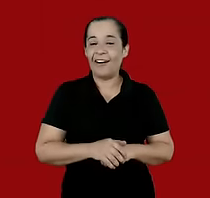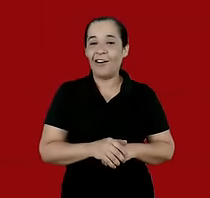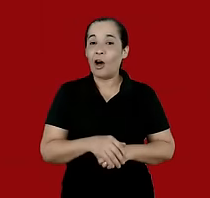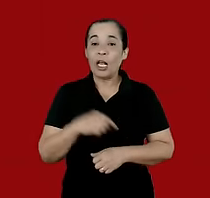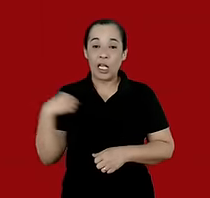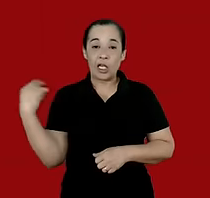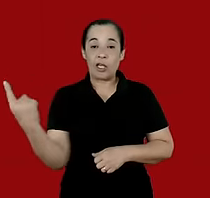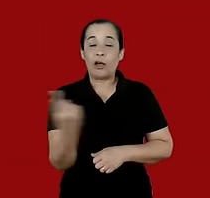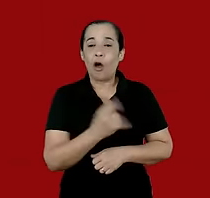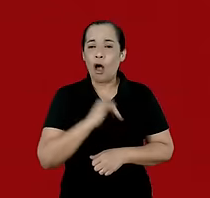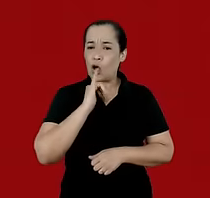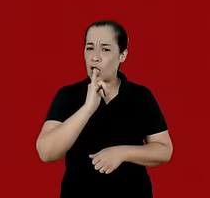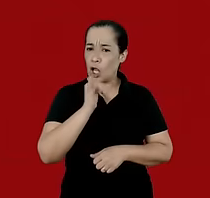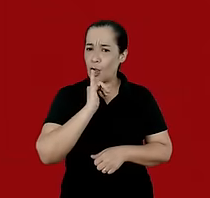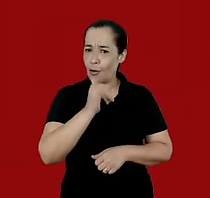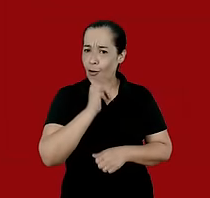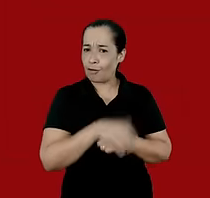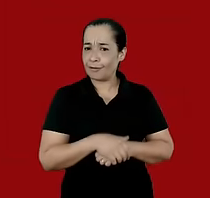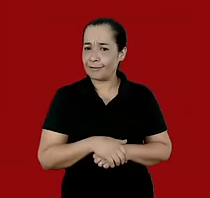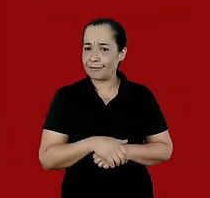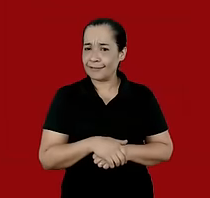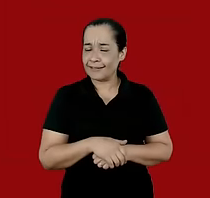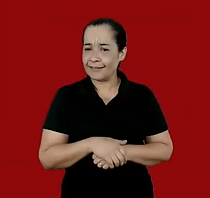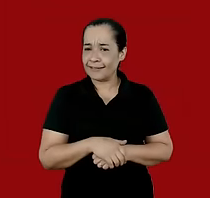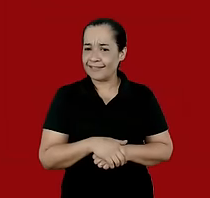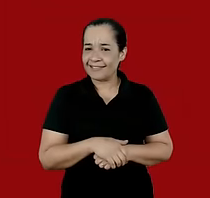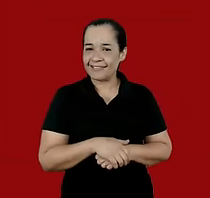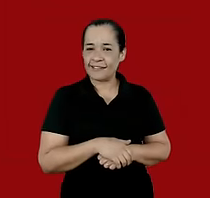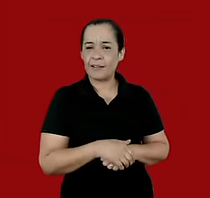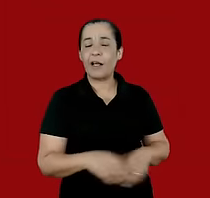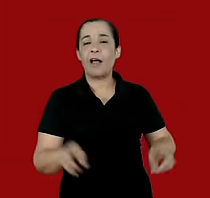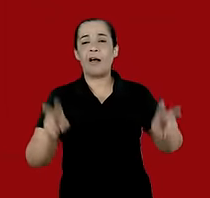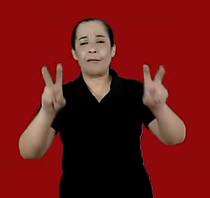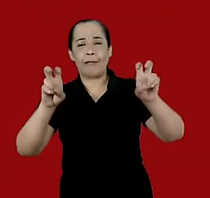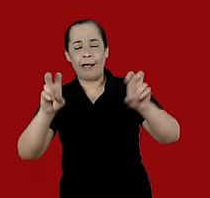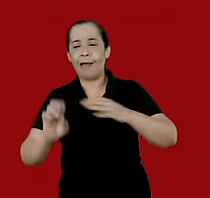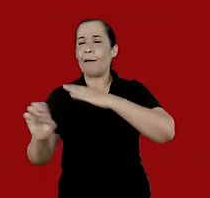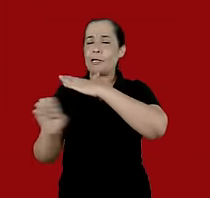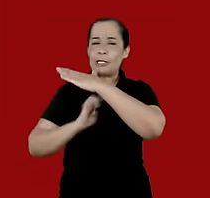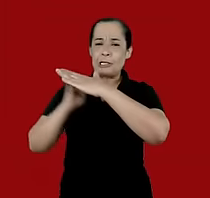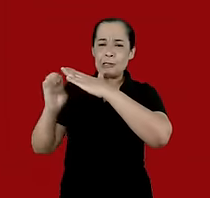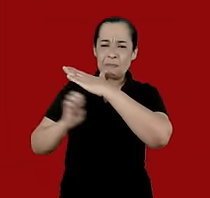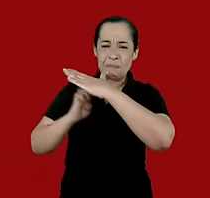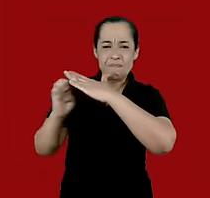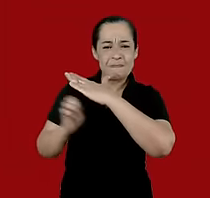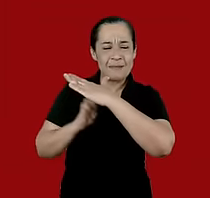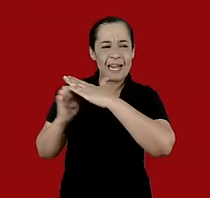eh a parte de de de empresas de fluxo de